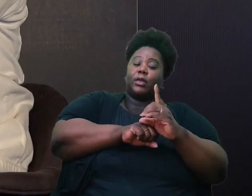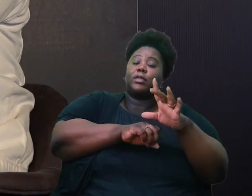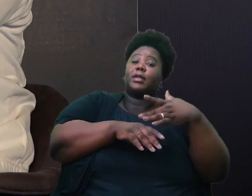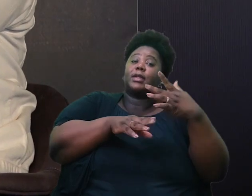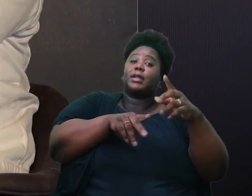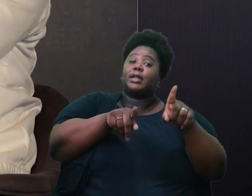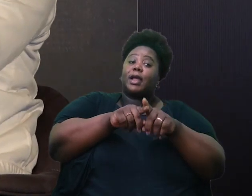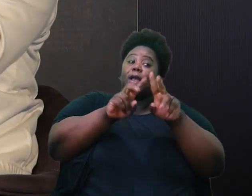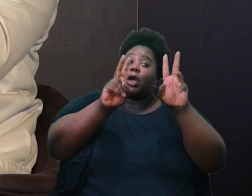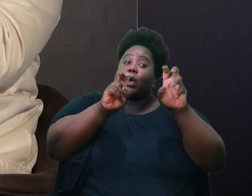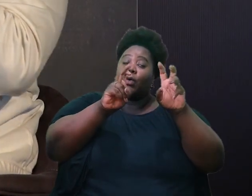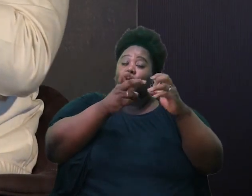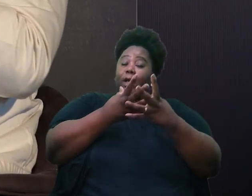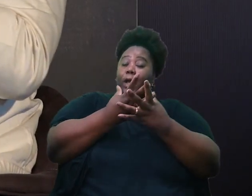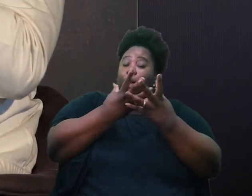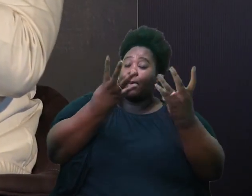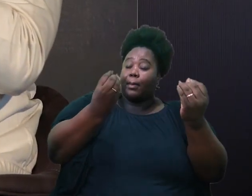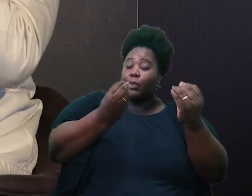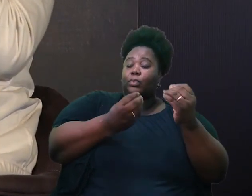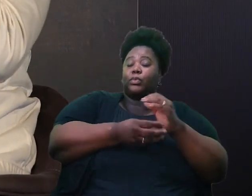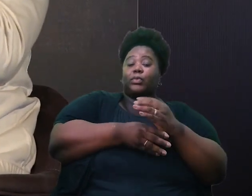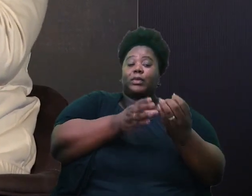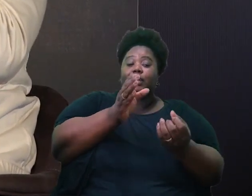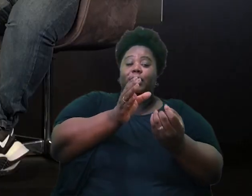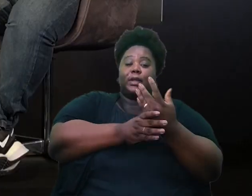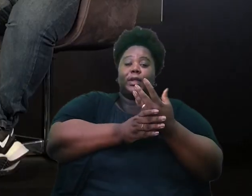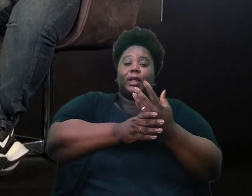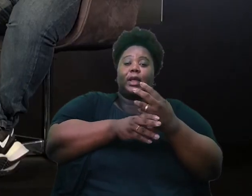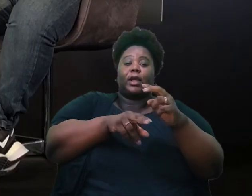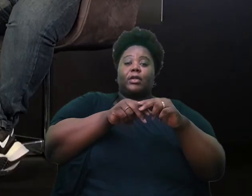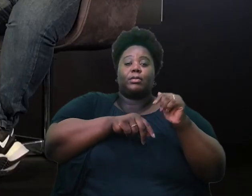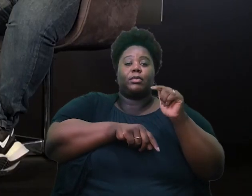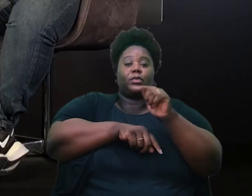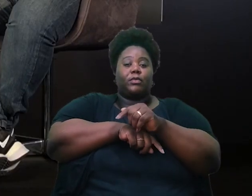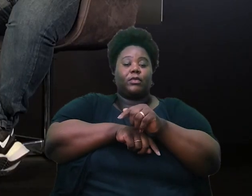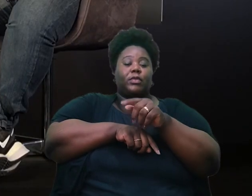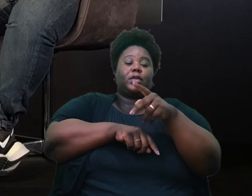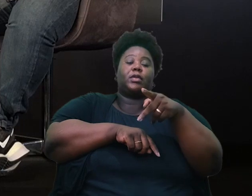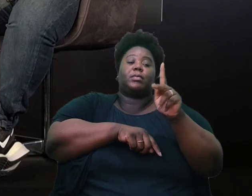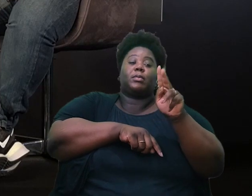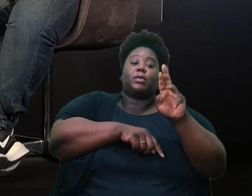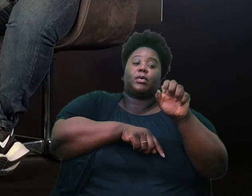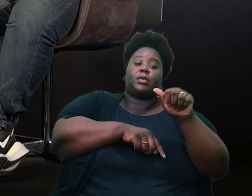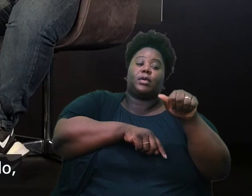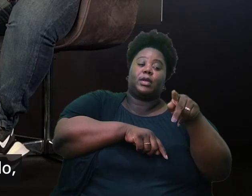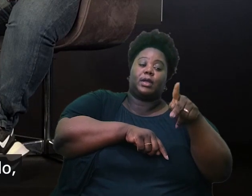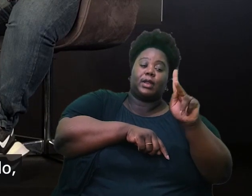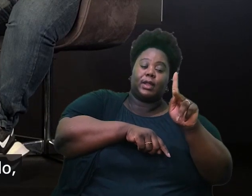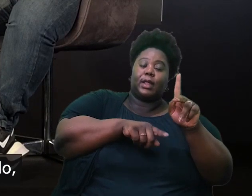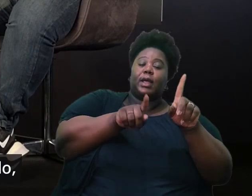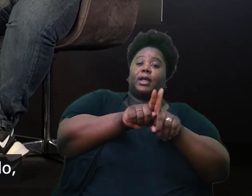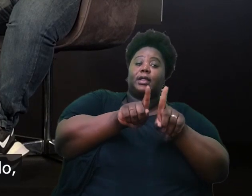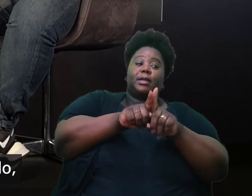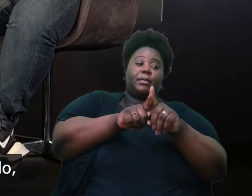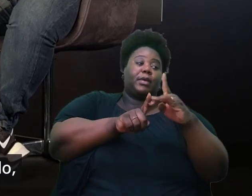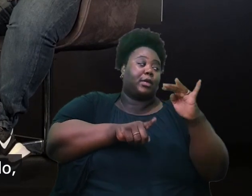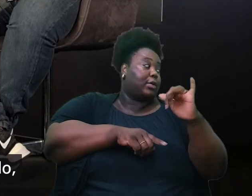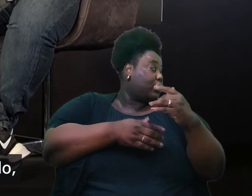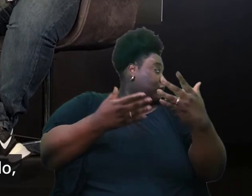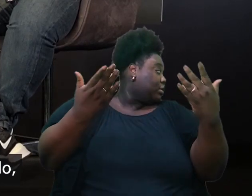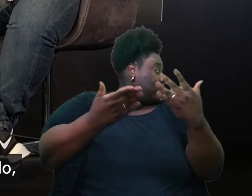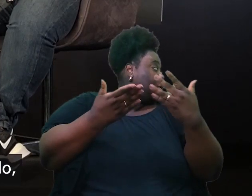termos, muitos deles criados por você, por Krenak, por Conceição, hoje estão